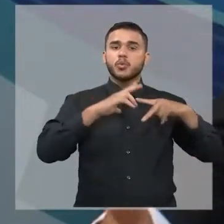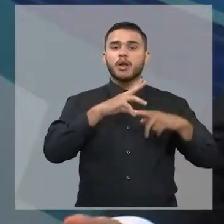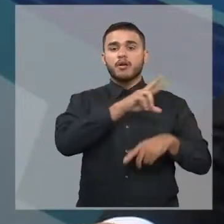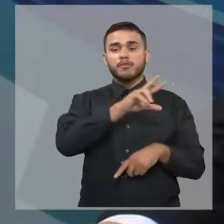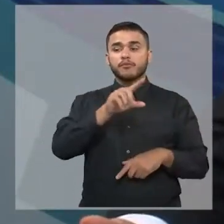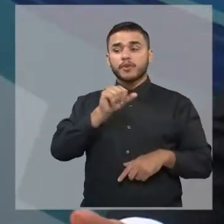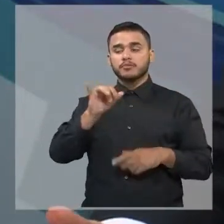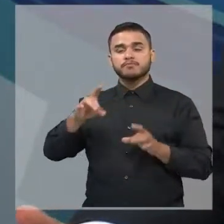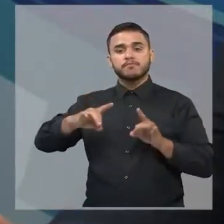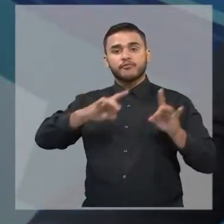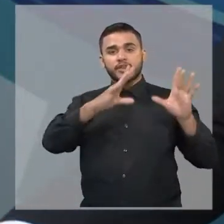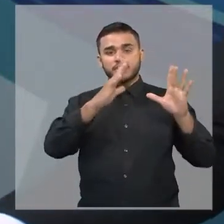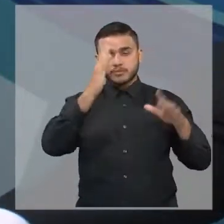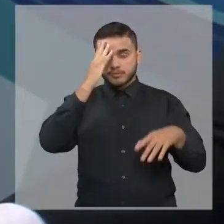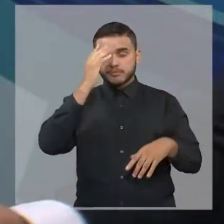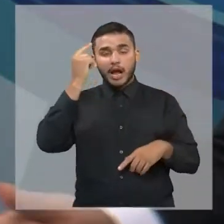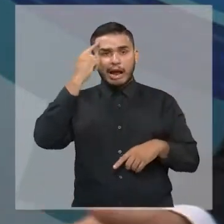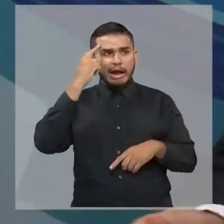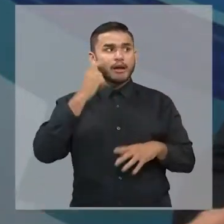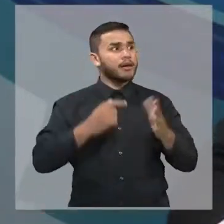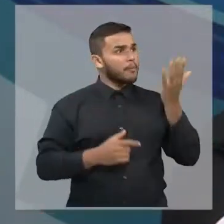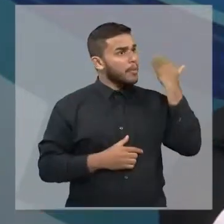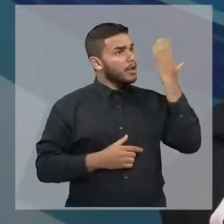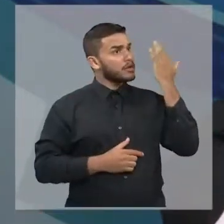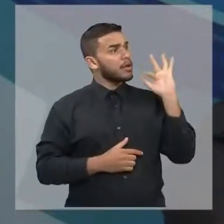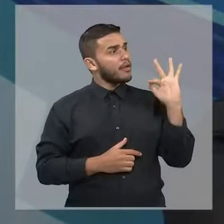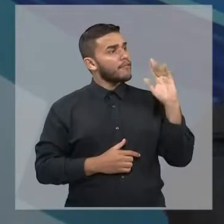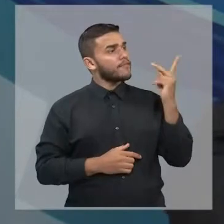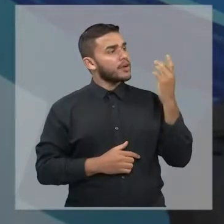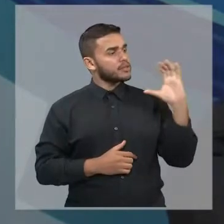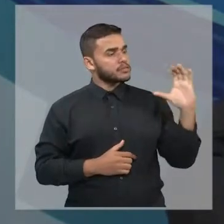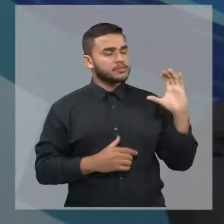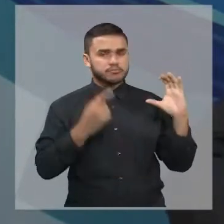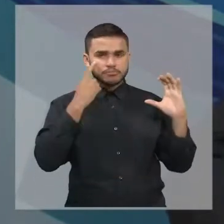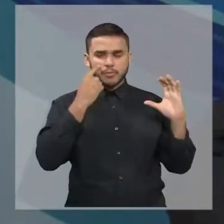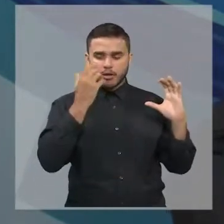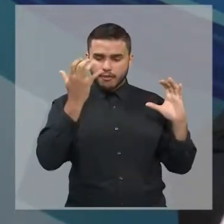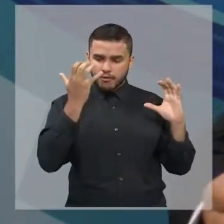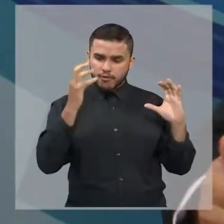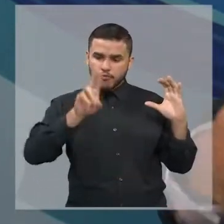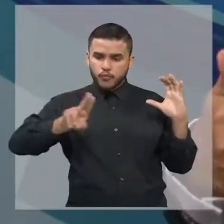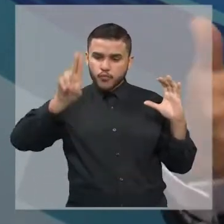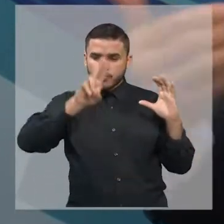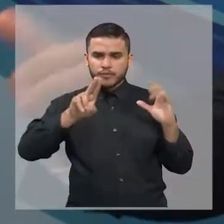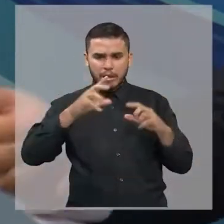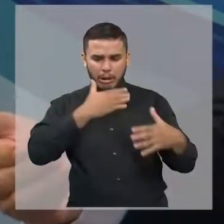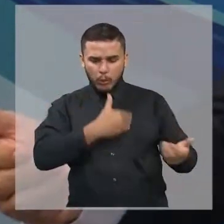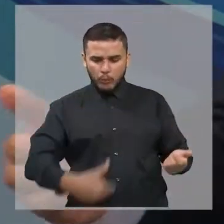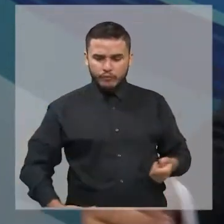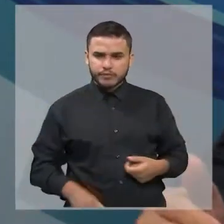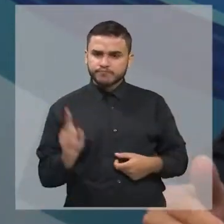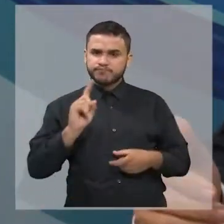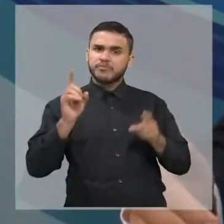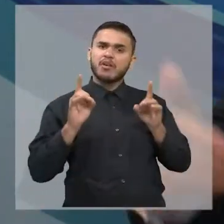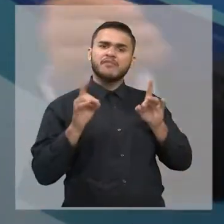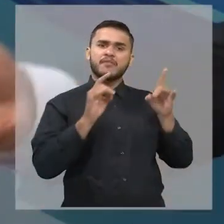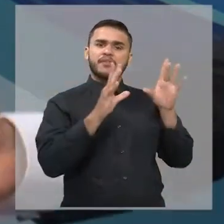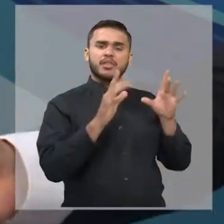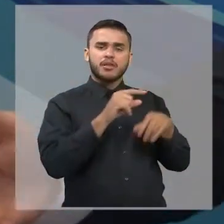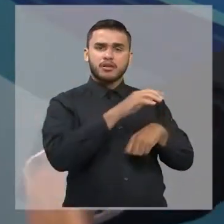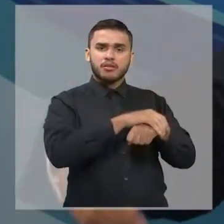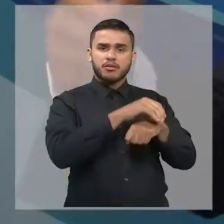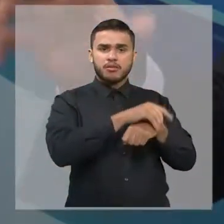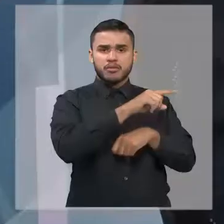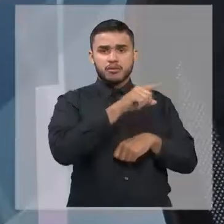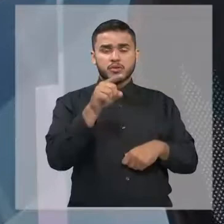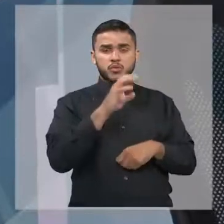ali você já tinha um projeto muito claro, né, de privatização. Ou seja, eles não iam privatizar